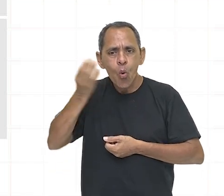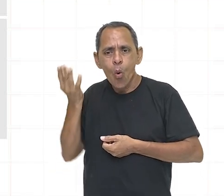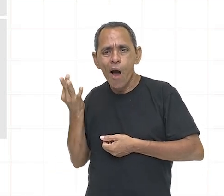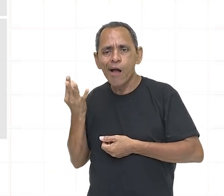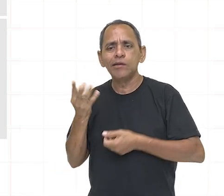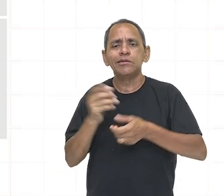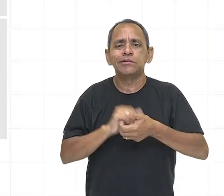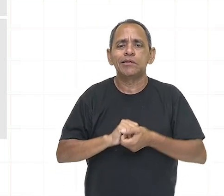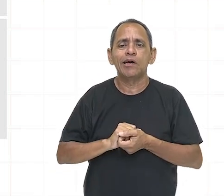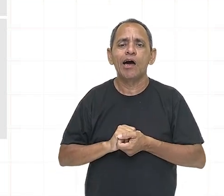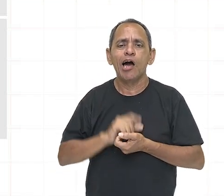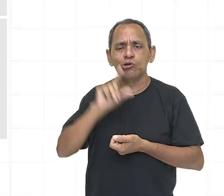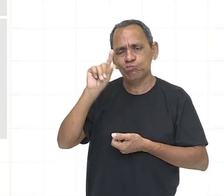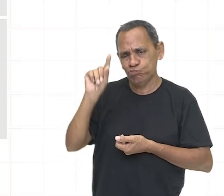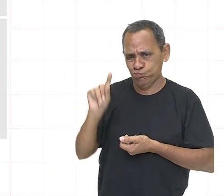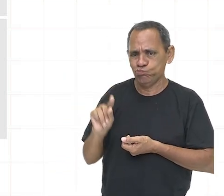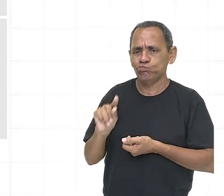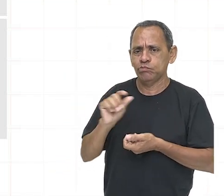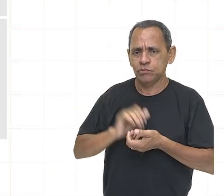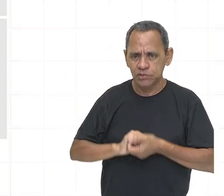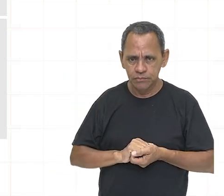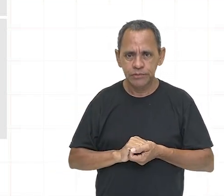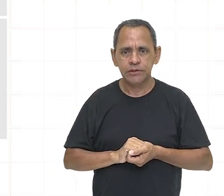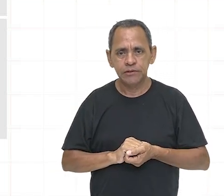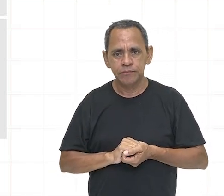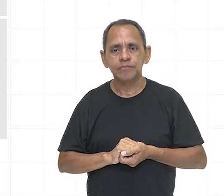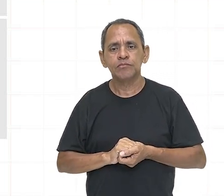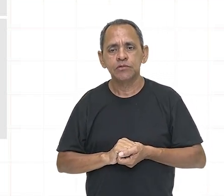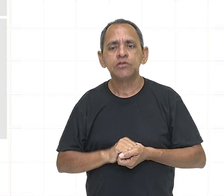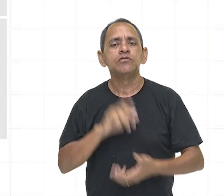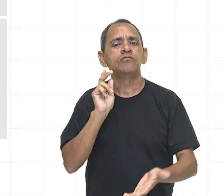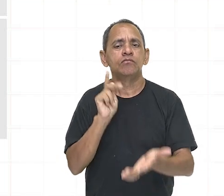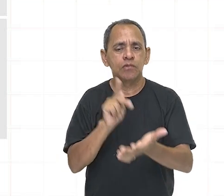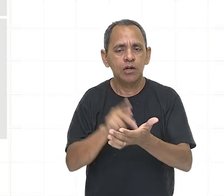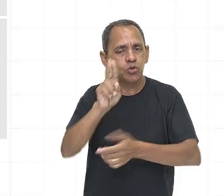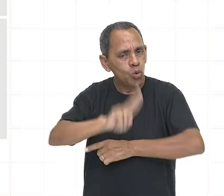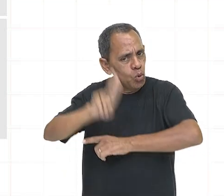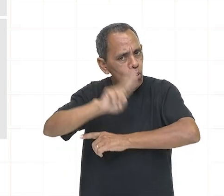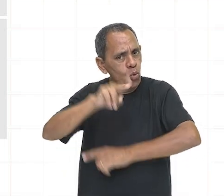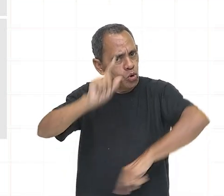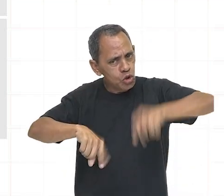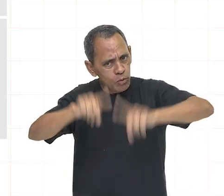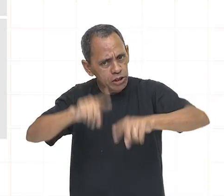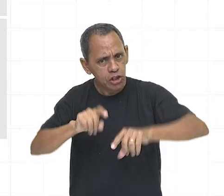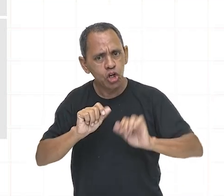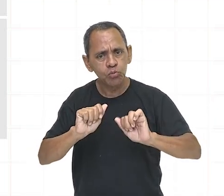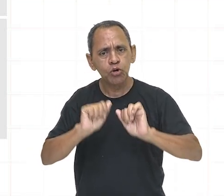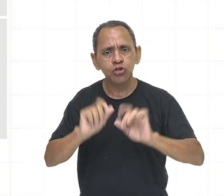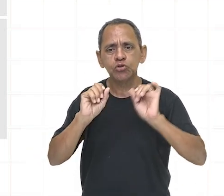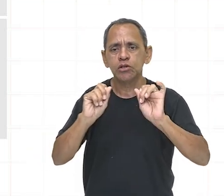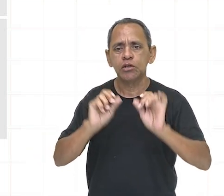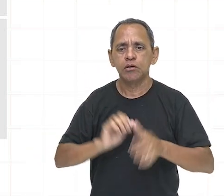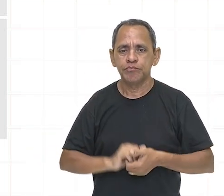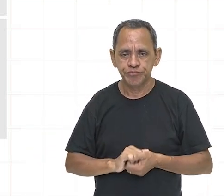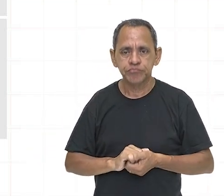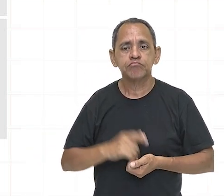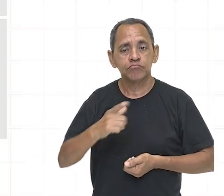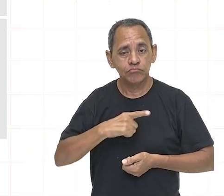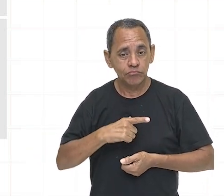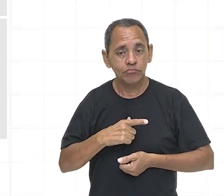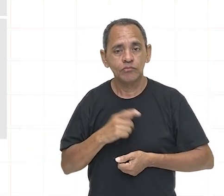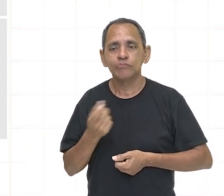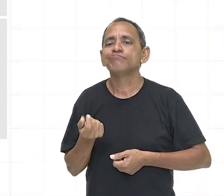está mudando muito, tá? Mesmo utilizando aí, às vezes, materiais que possam, né, colocar um valor